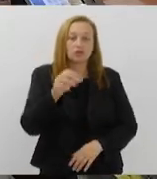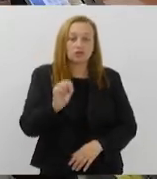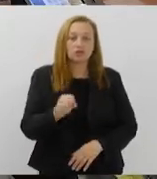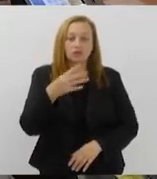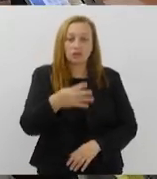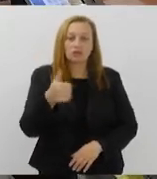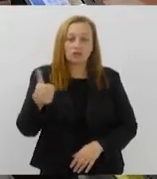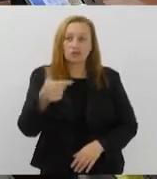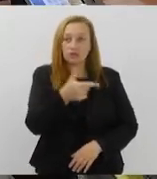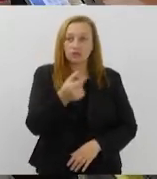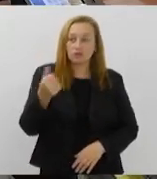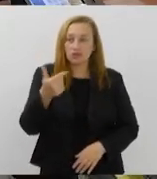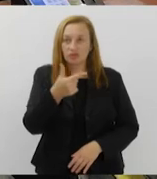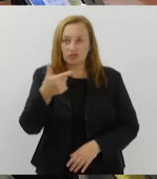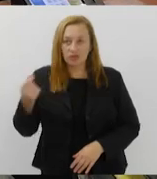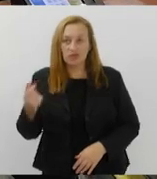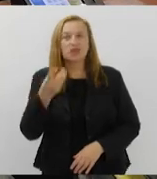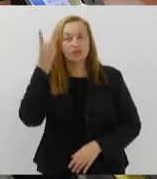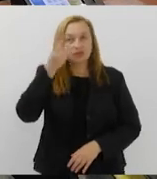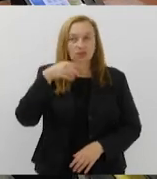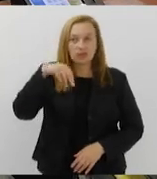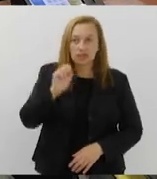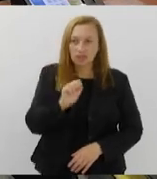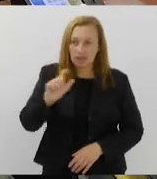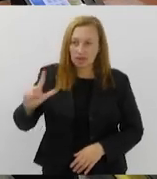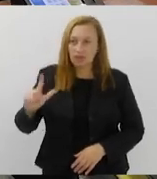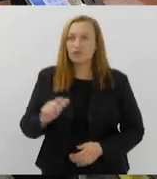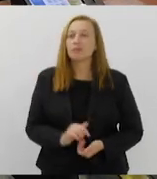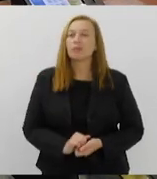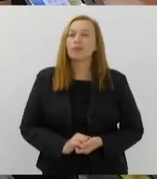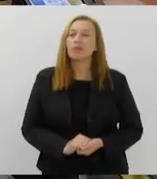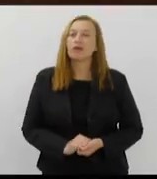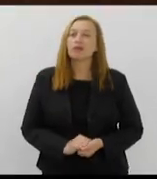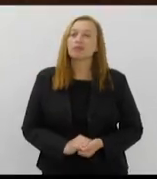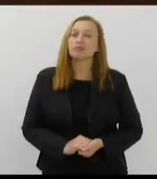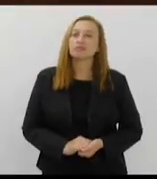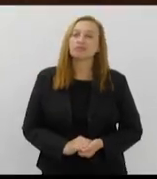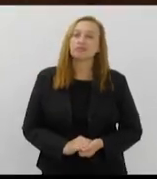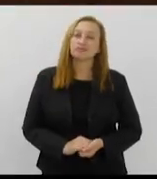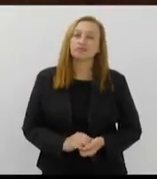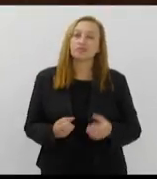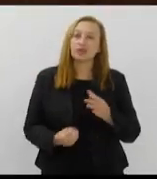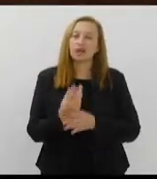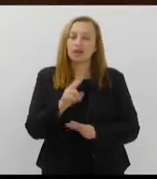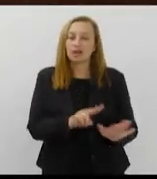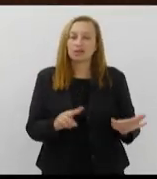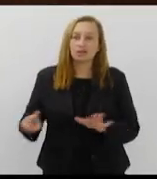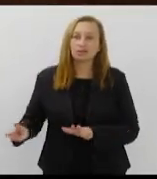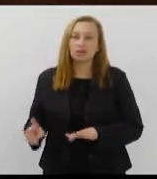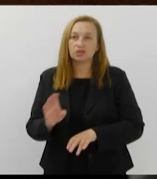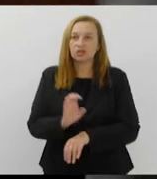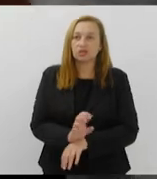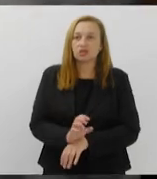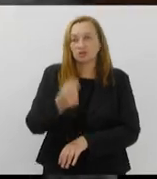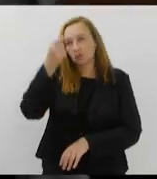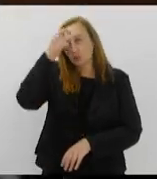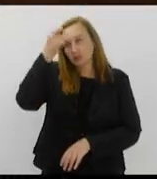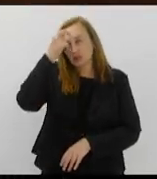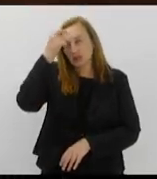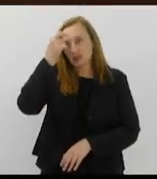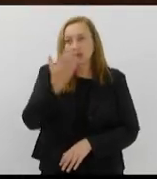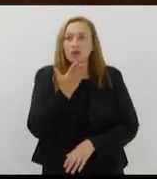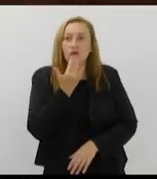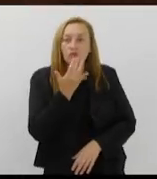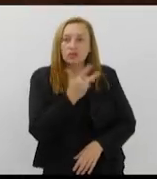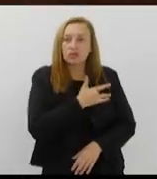2841-2020, de autoria do deputado Daniel Librelon, que cria a Semana Estadual da Conscientização pela